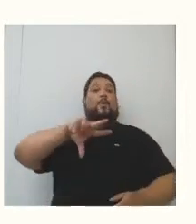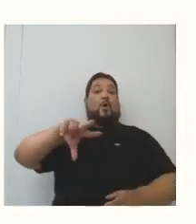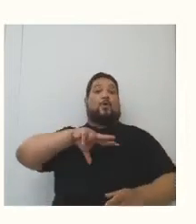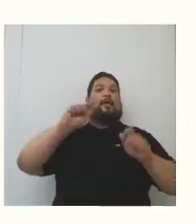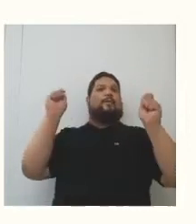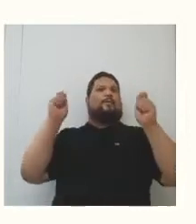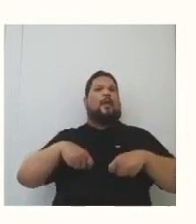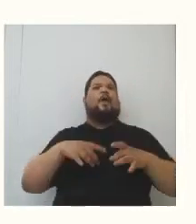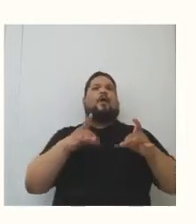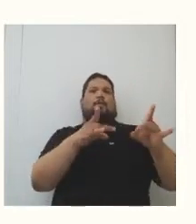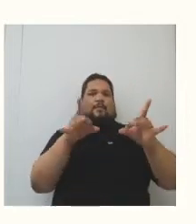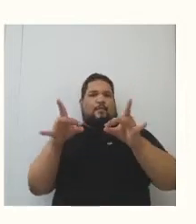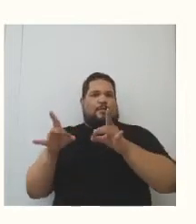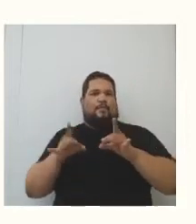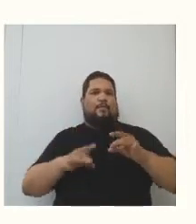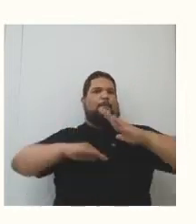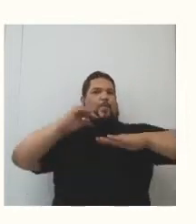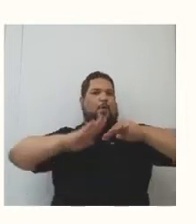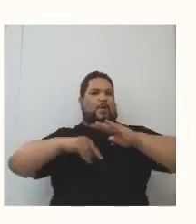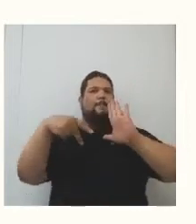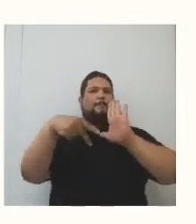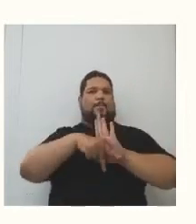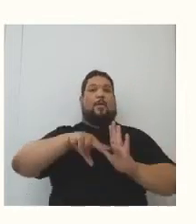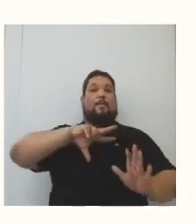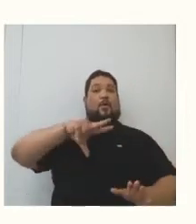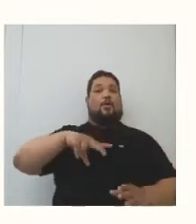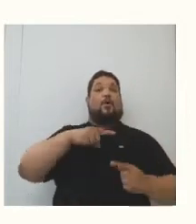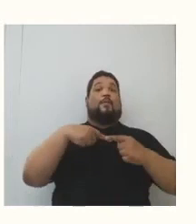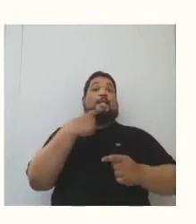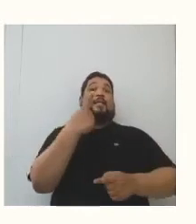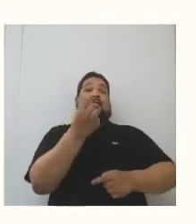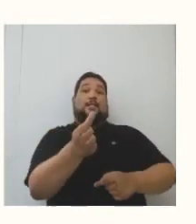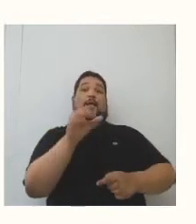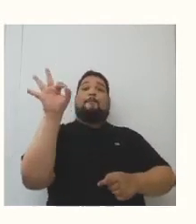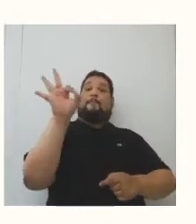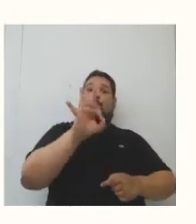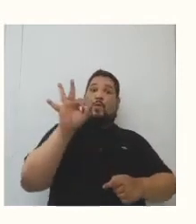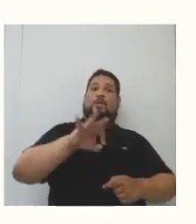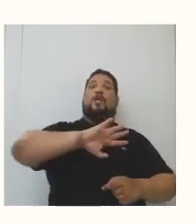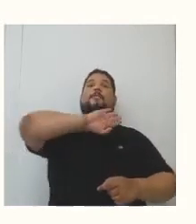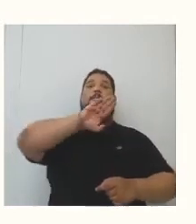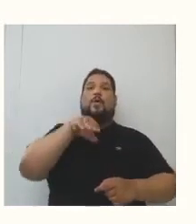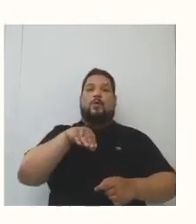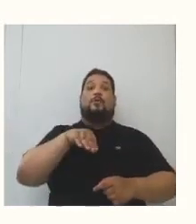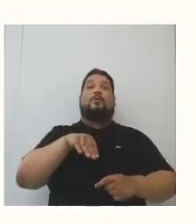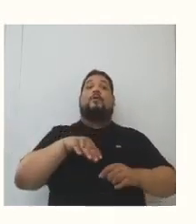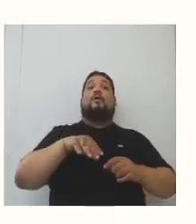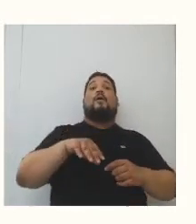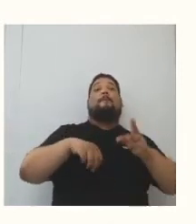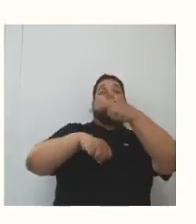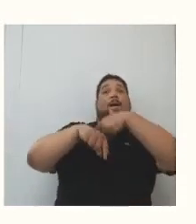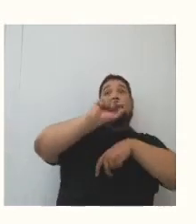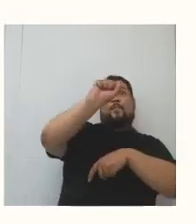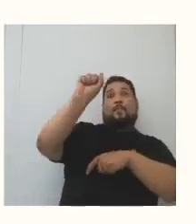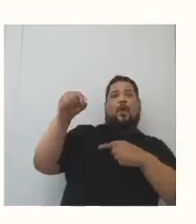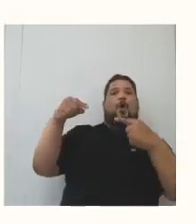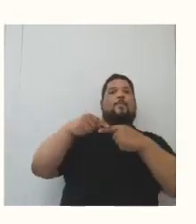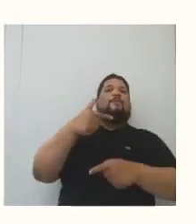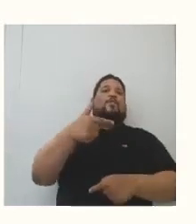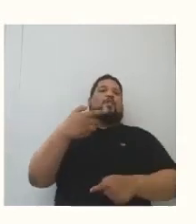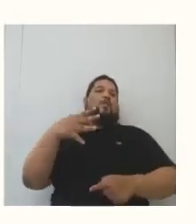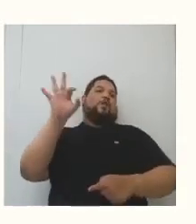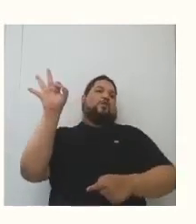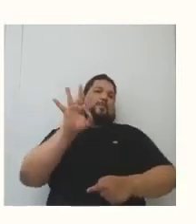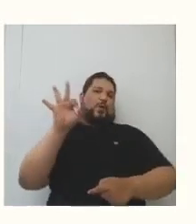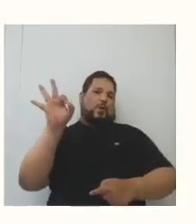os comerciantes portugueses iriam pagar 16% de tarifas alfandegárias e as outras nações pagariam